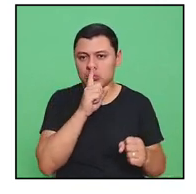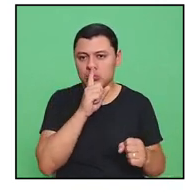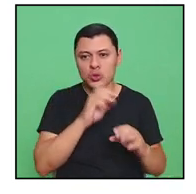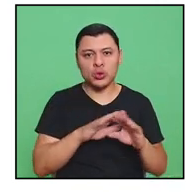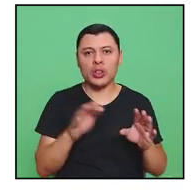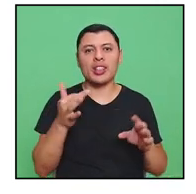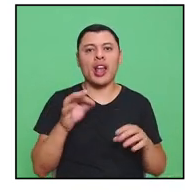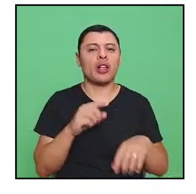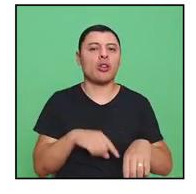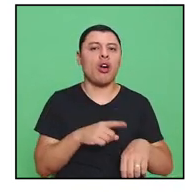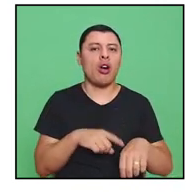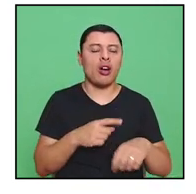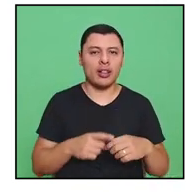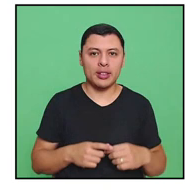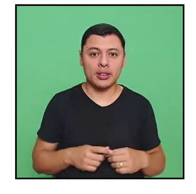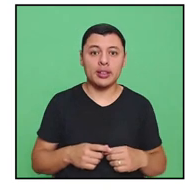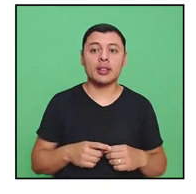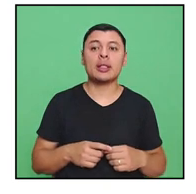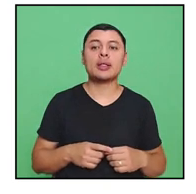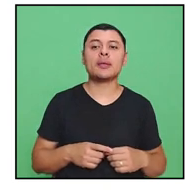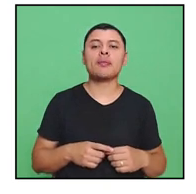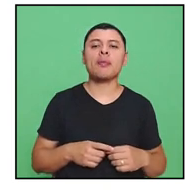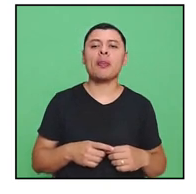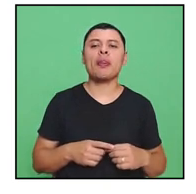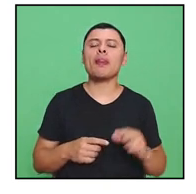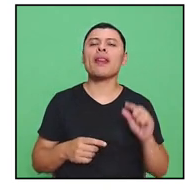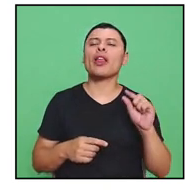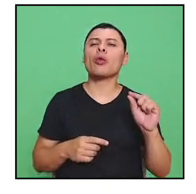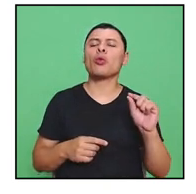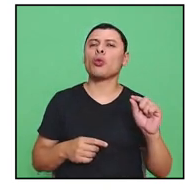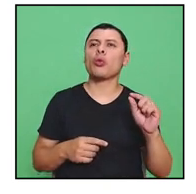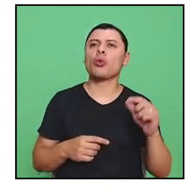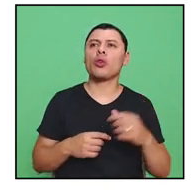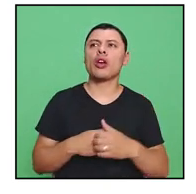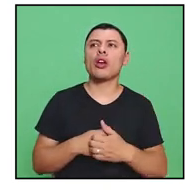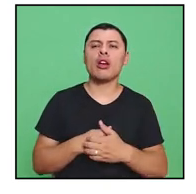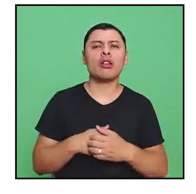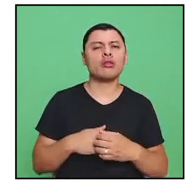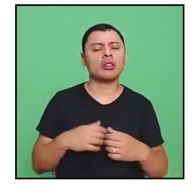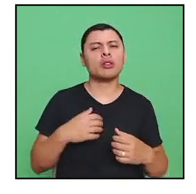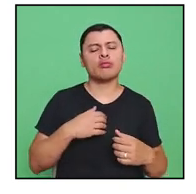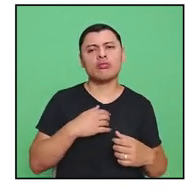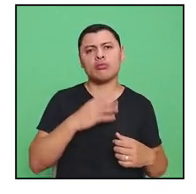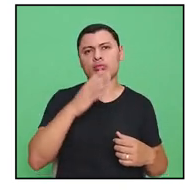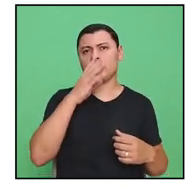esse é um procedimento assim que eu achei muito, muito interessante de trazer